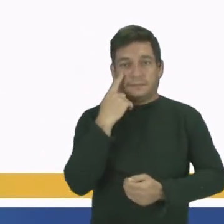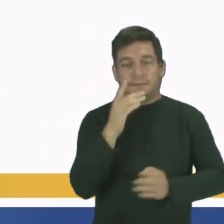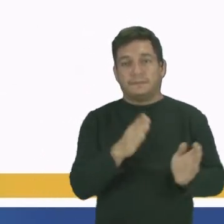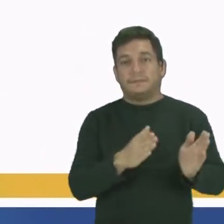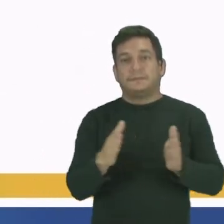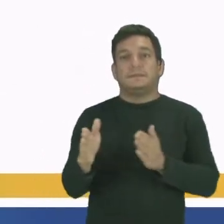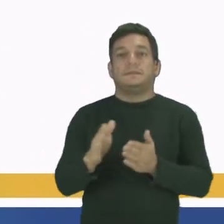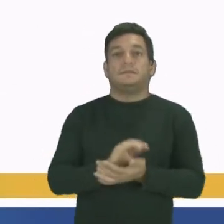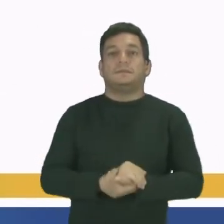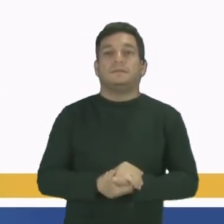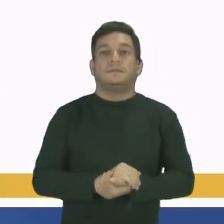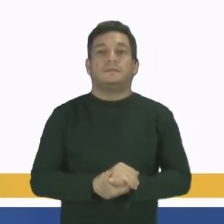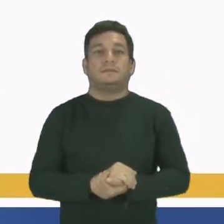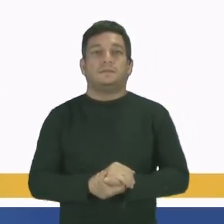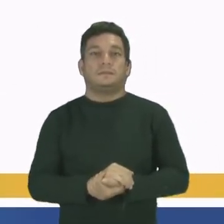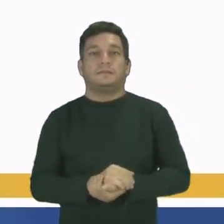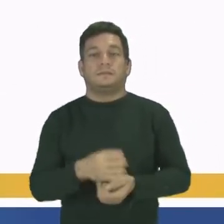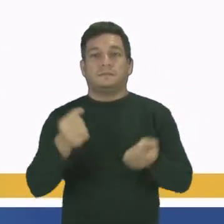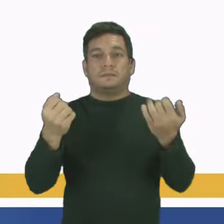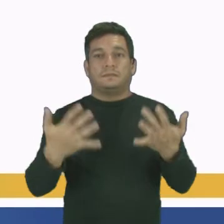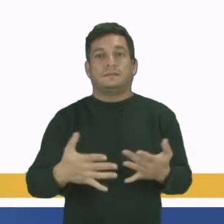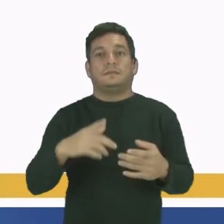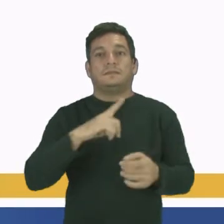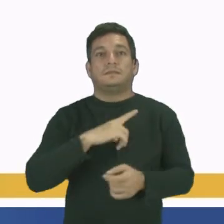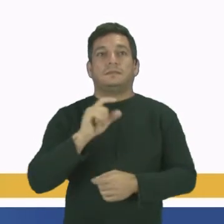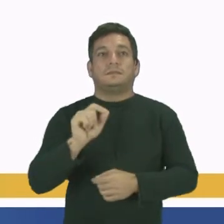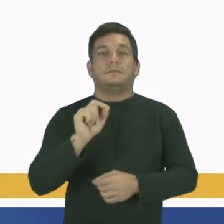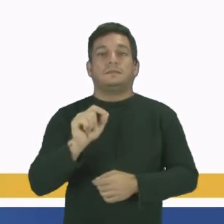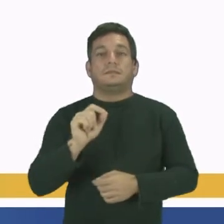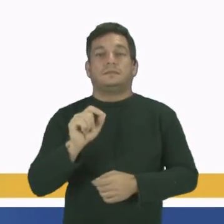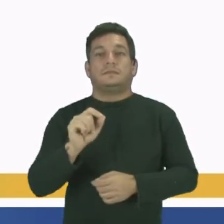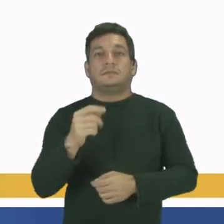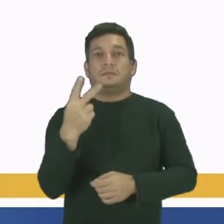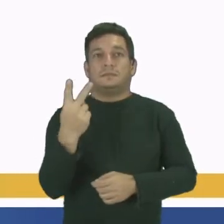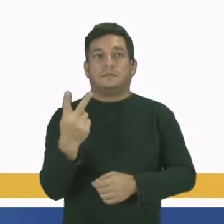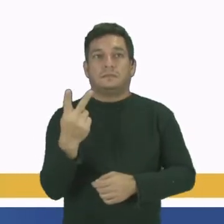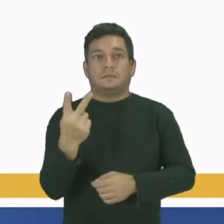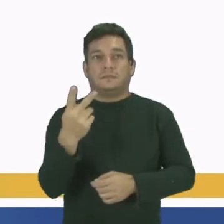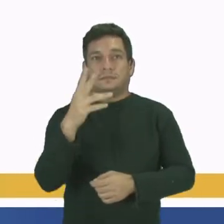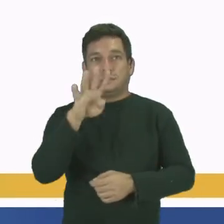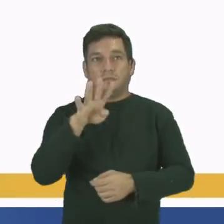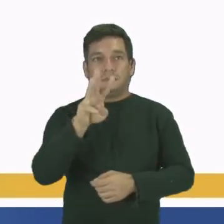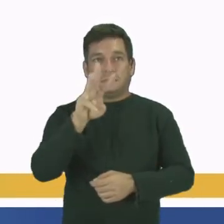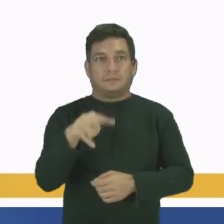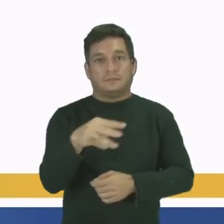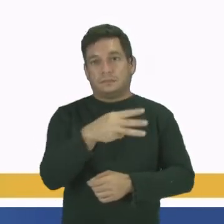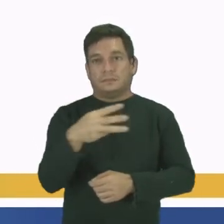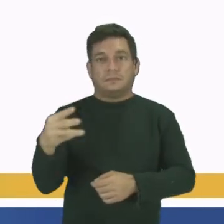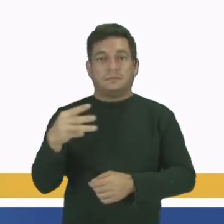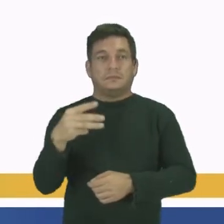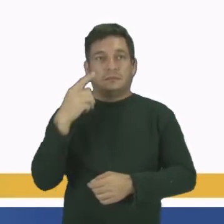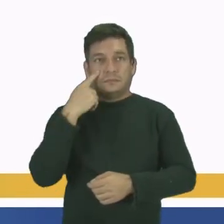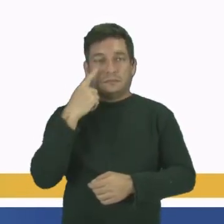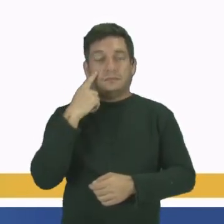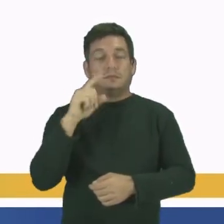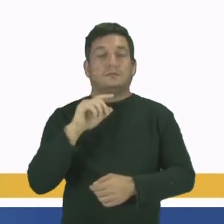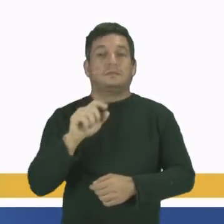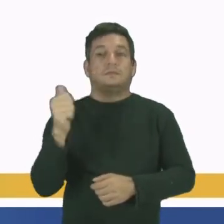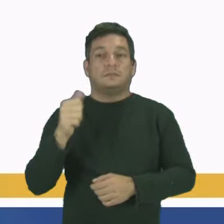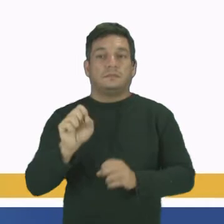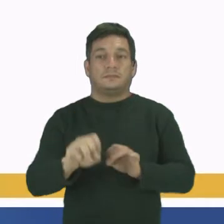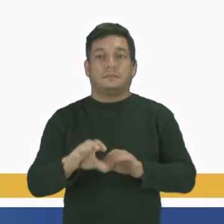comigo. Pela definição, nós temos que ter duas matrizes. Então primeiro vamos trabalhar